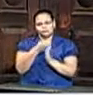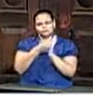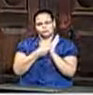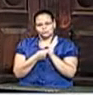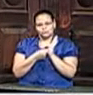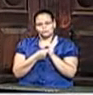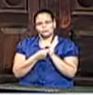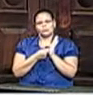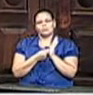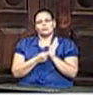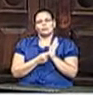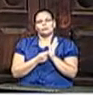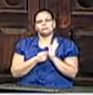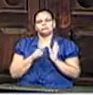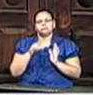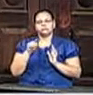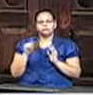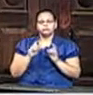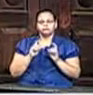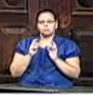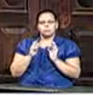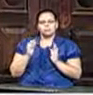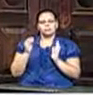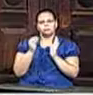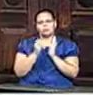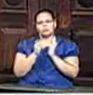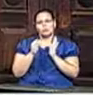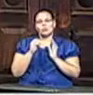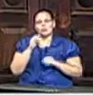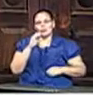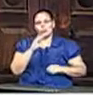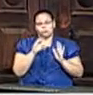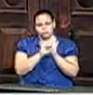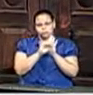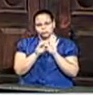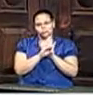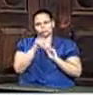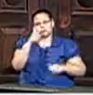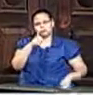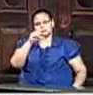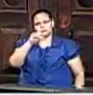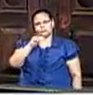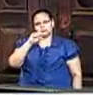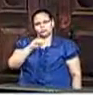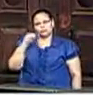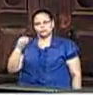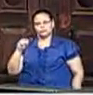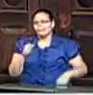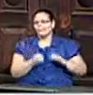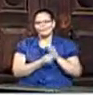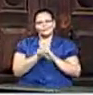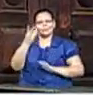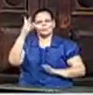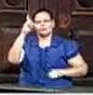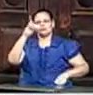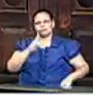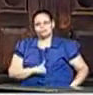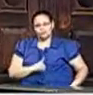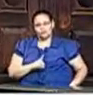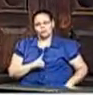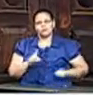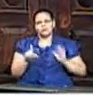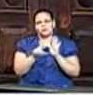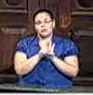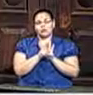Transcreveram os constituintes na Constituição de 88 vários direitos da consolidação das